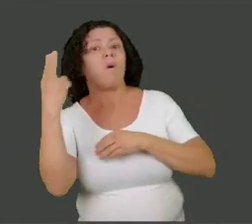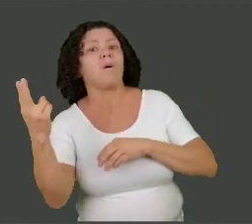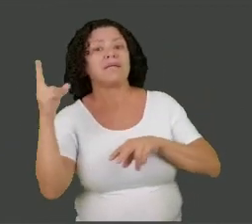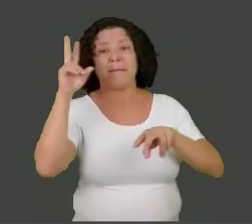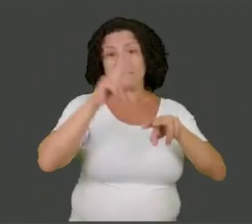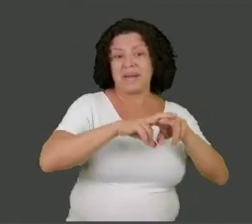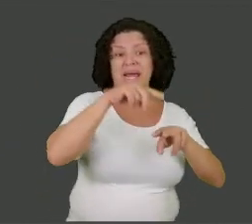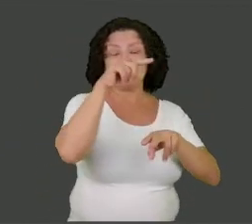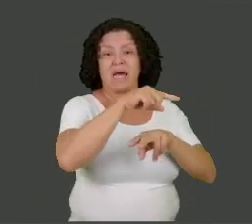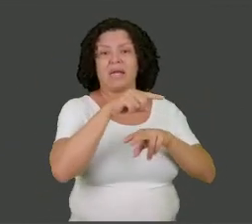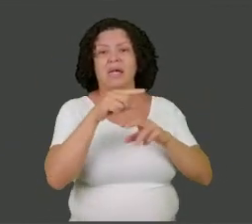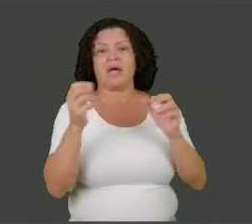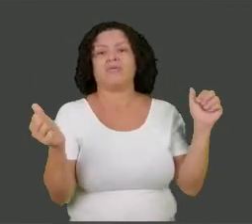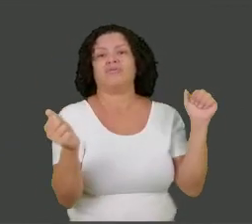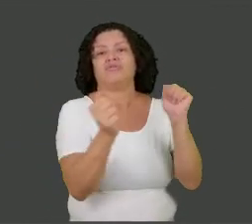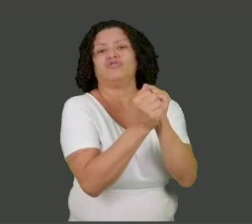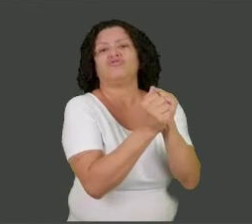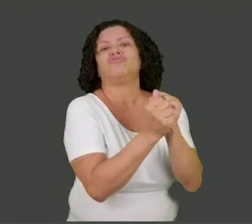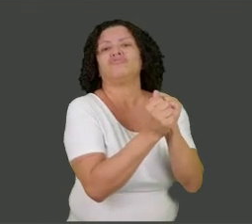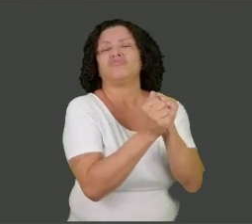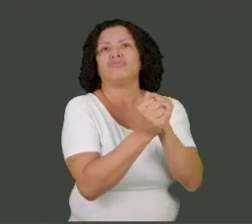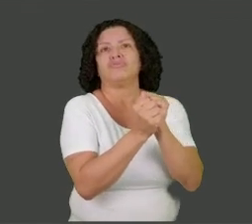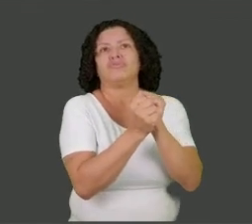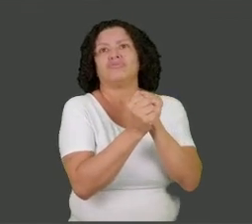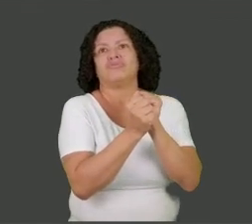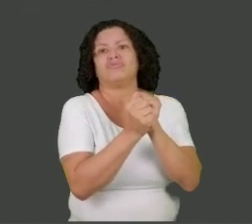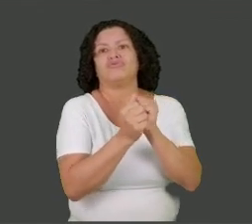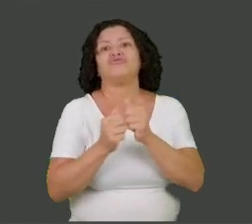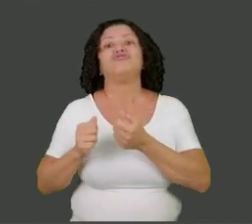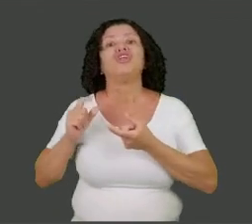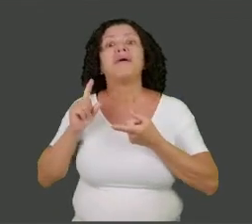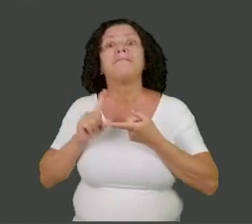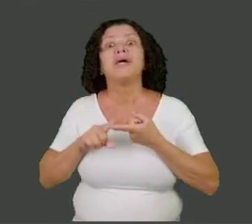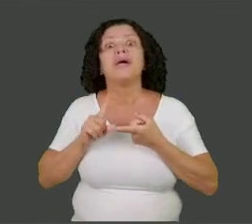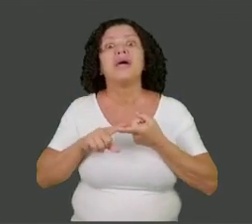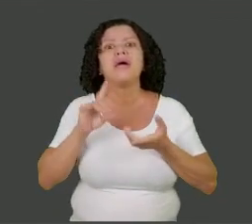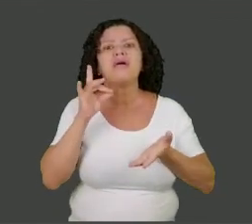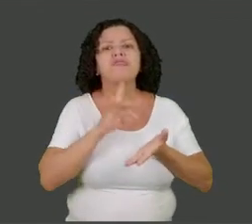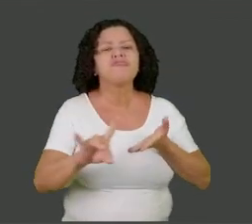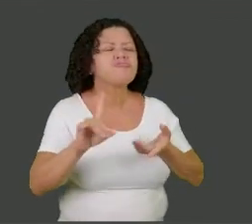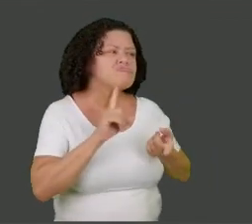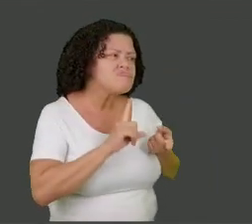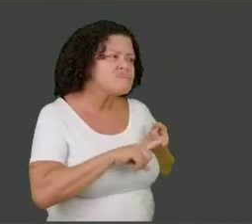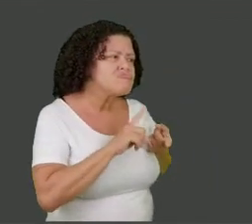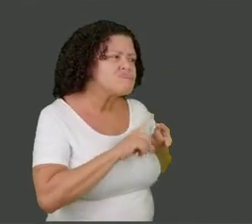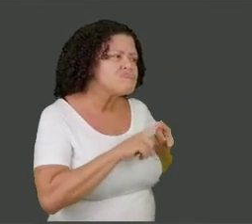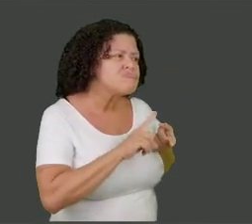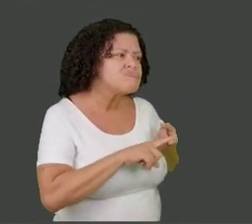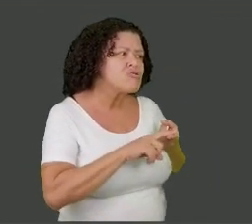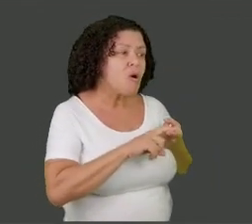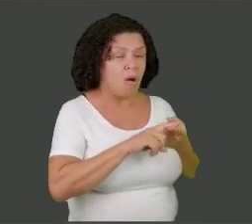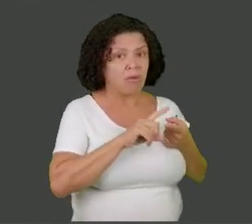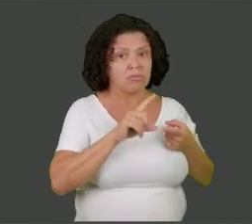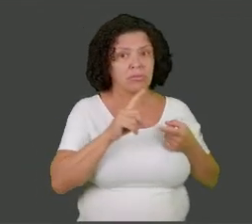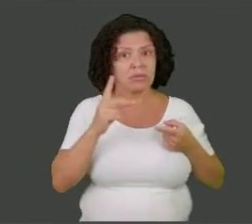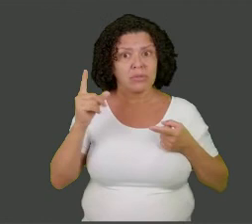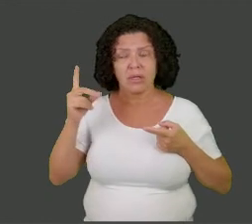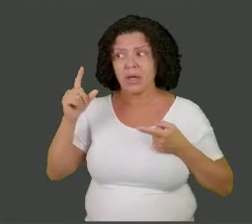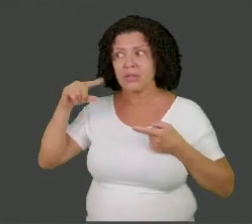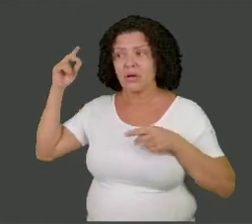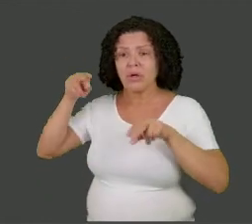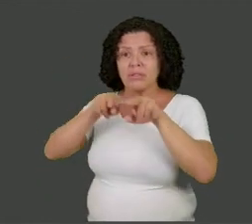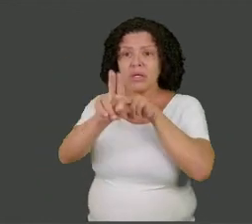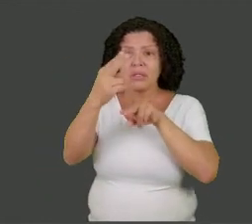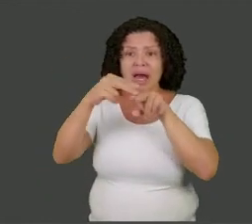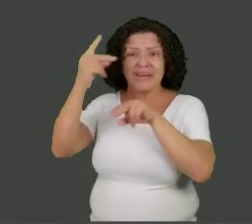Outros, então, estarão agarrados lá aos seus antigos inimigos, inimigos até de outras